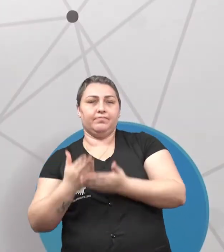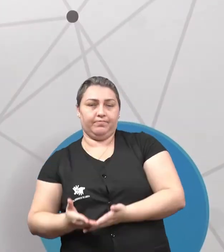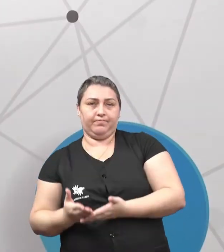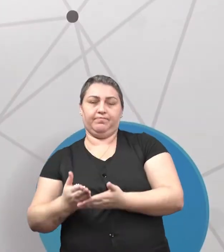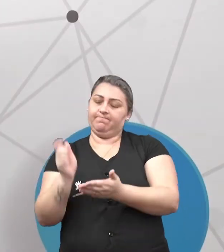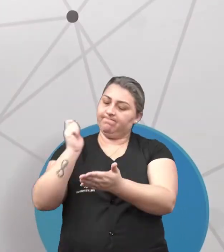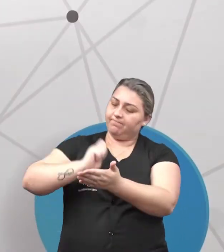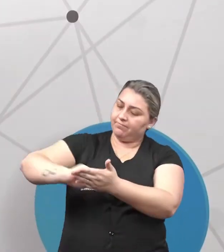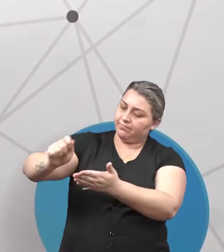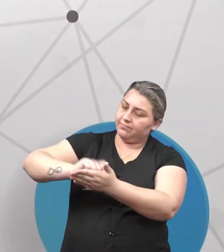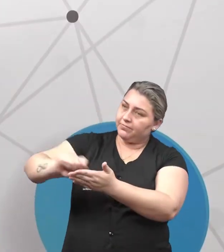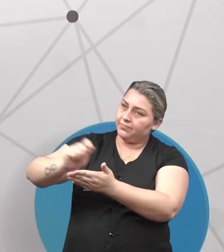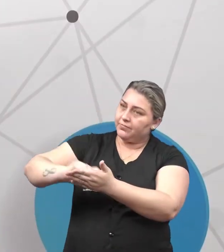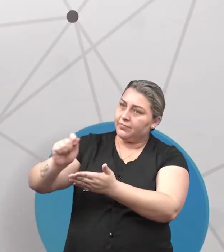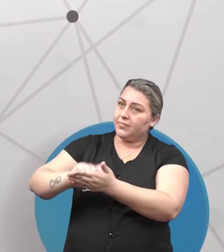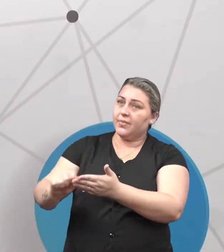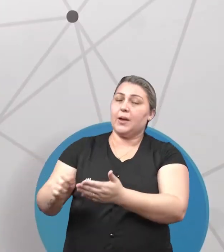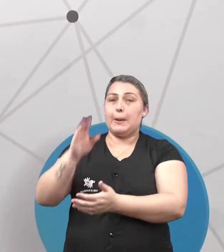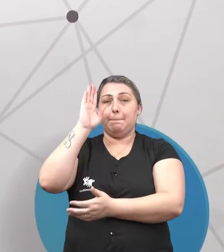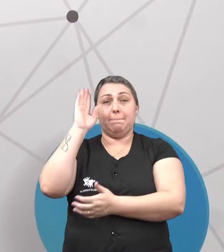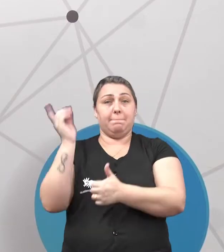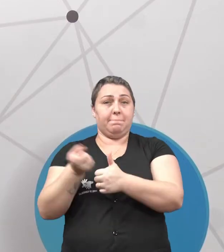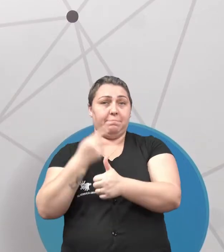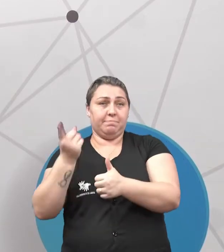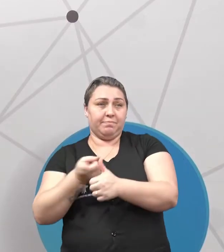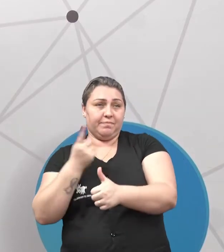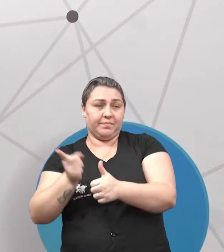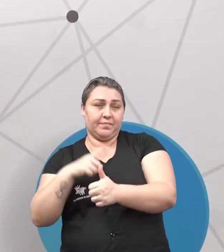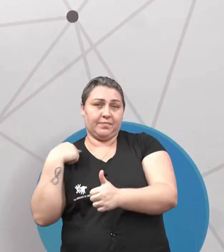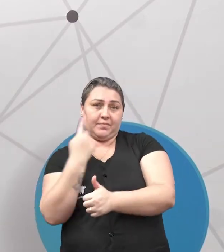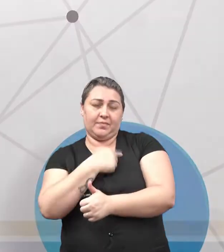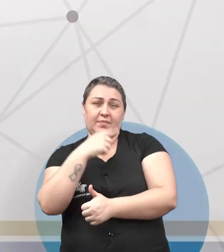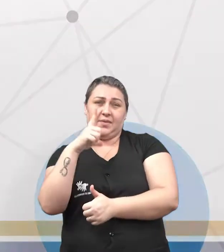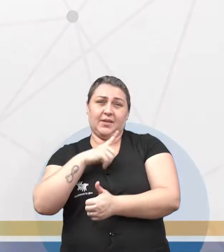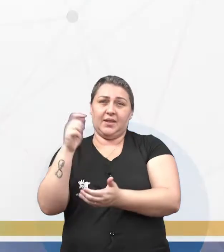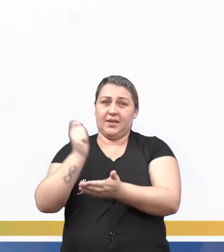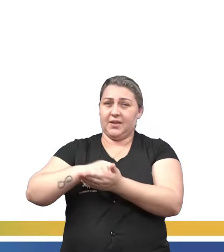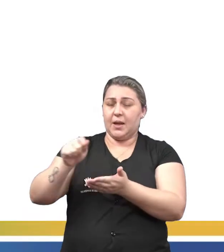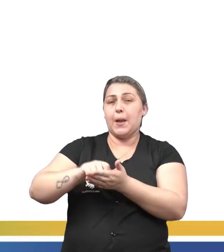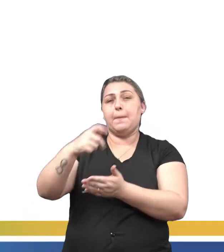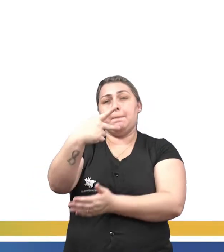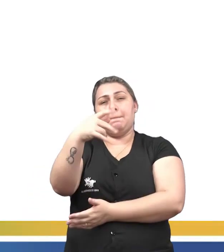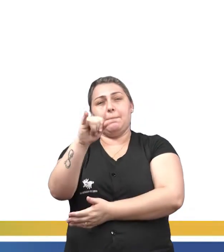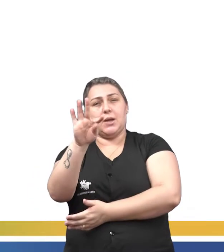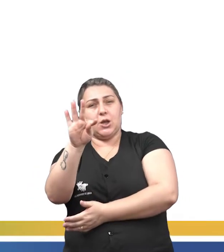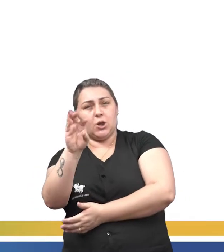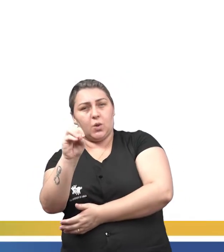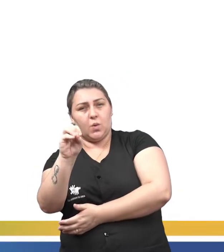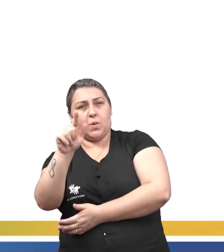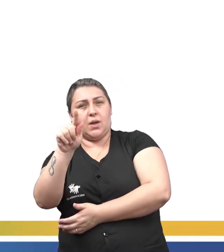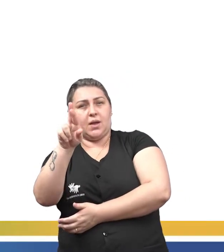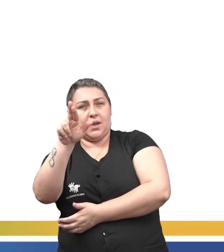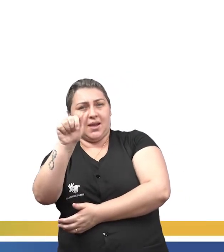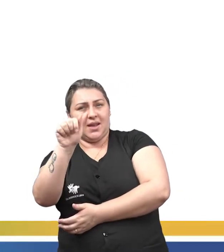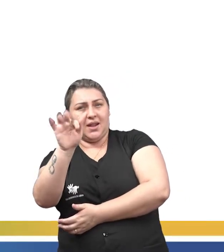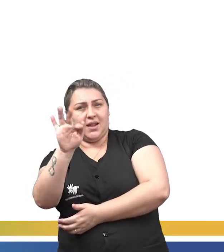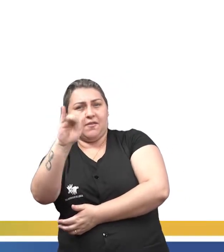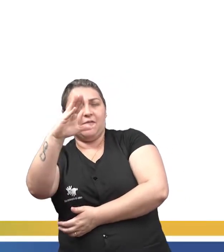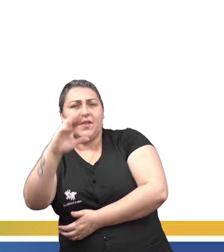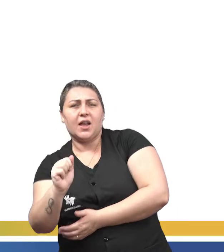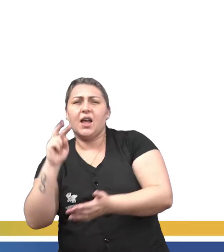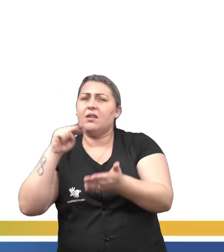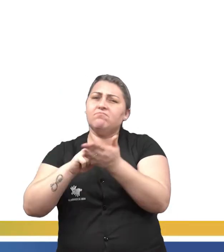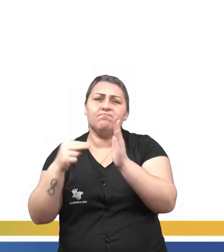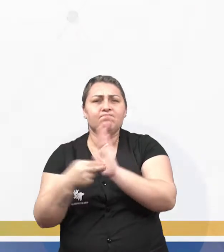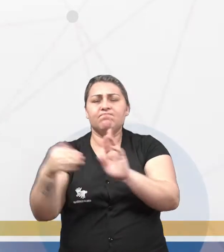essas anotações. Primeiramente, a gente tem a escrita pictográfica. O que seria isso? Seria a representação